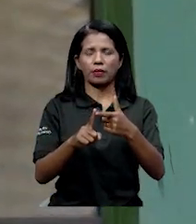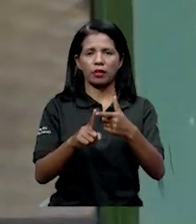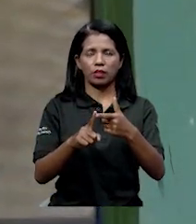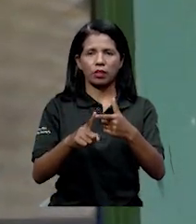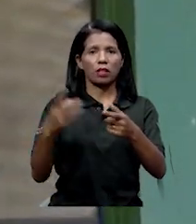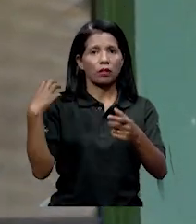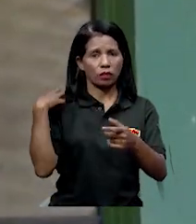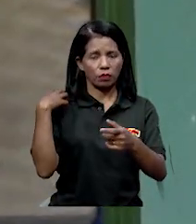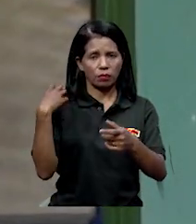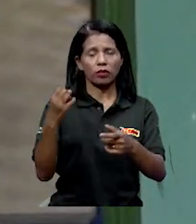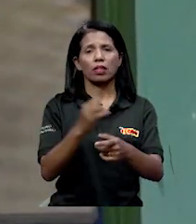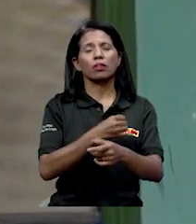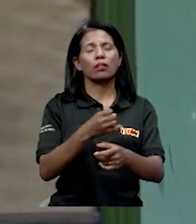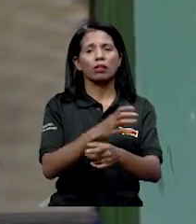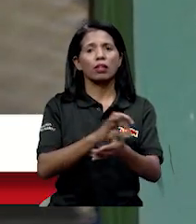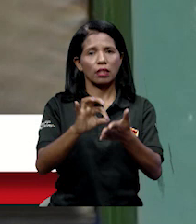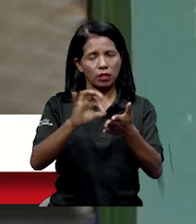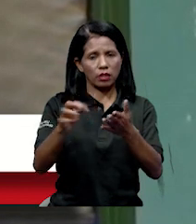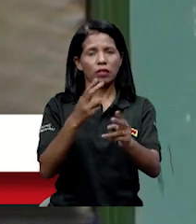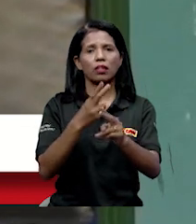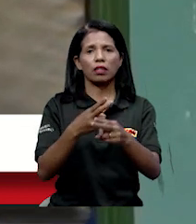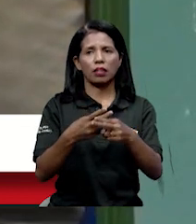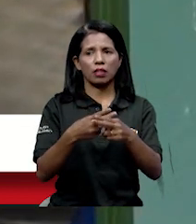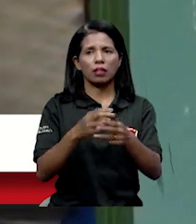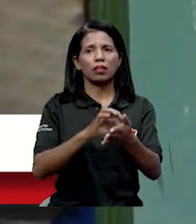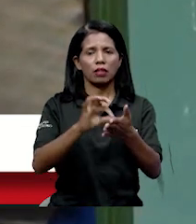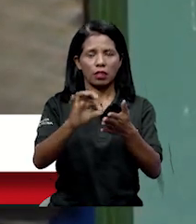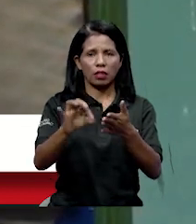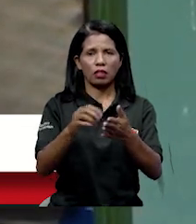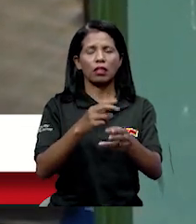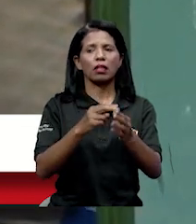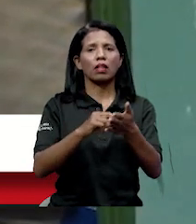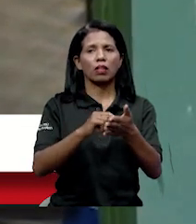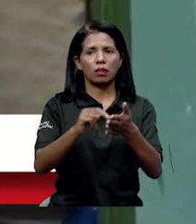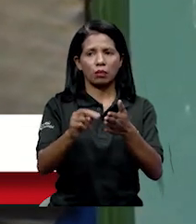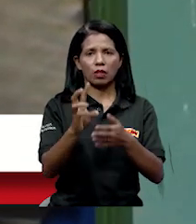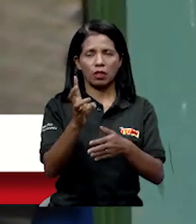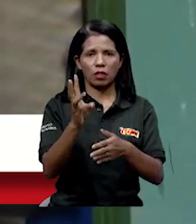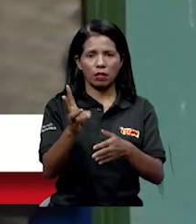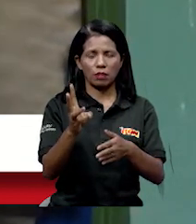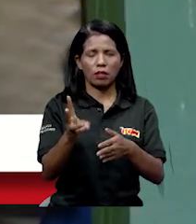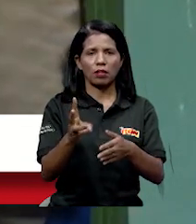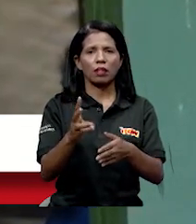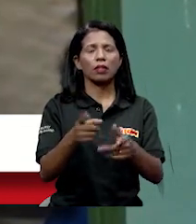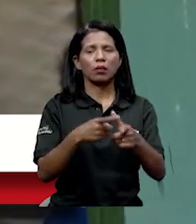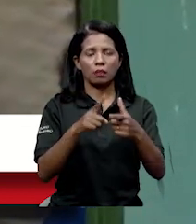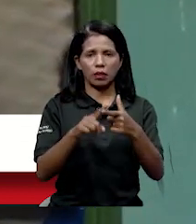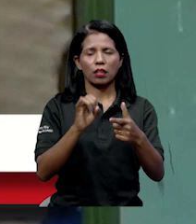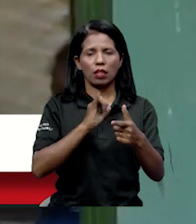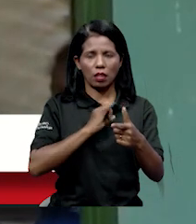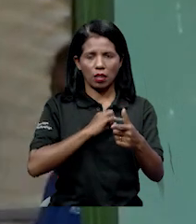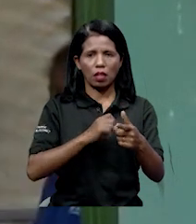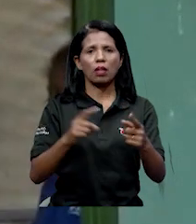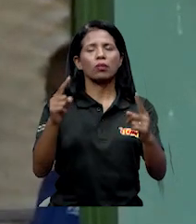Hau to deha sira deha nomor simu 60 pessoas. Liutia, depois hau to oba, hau to